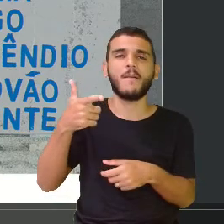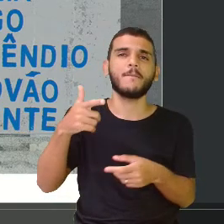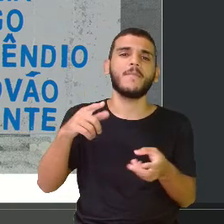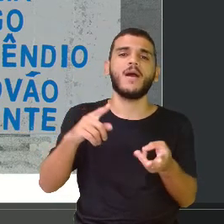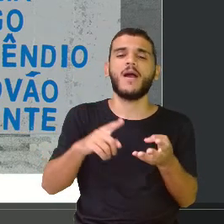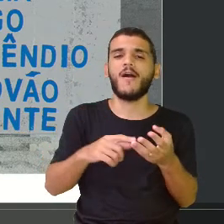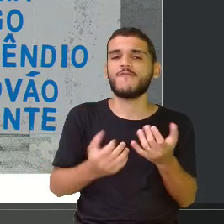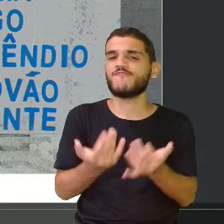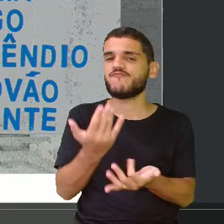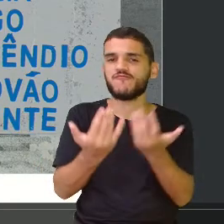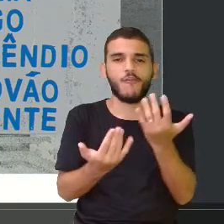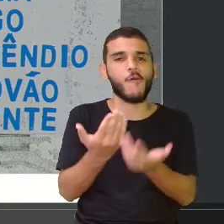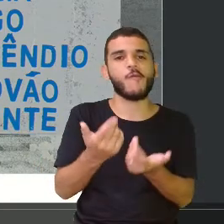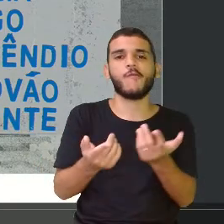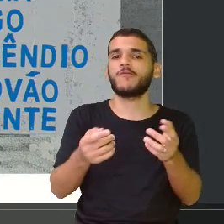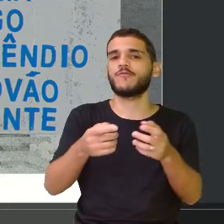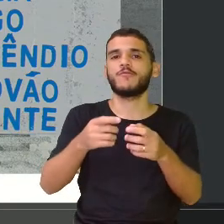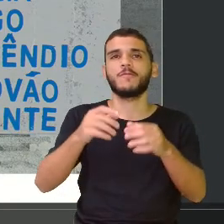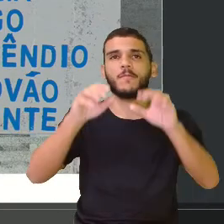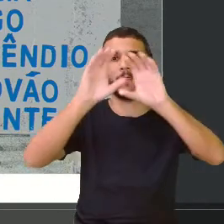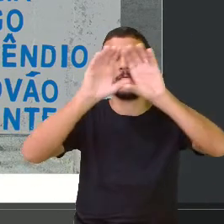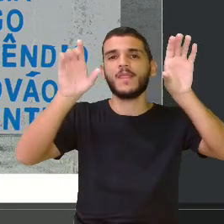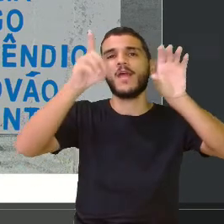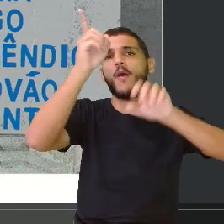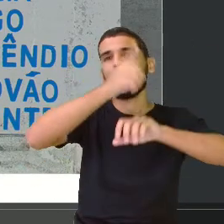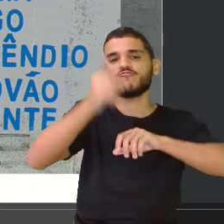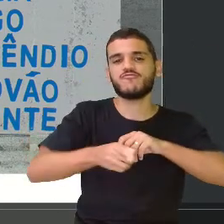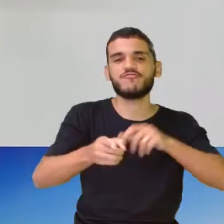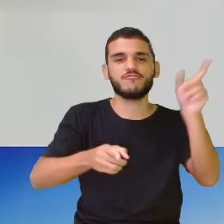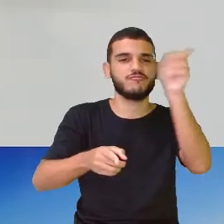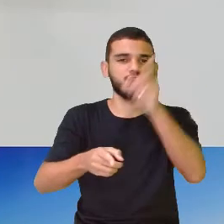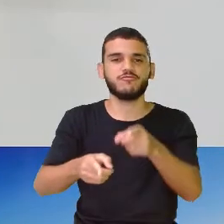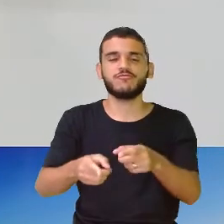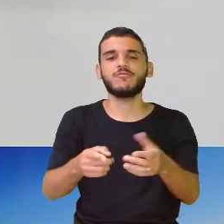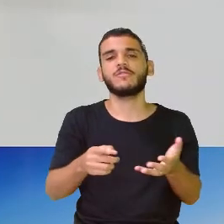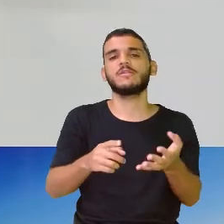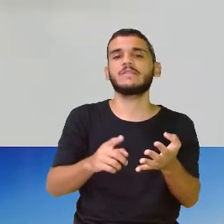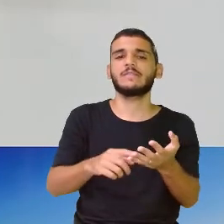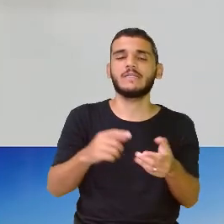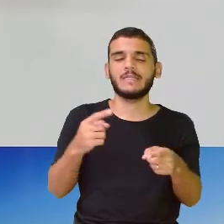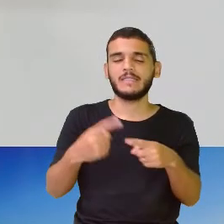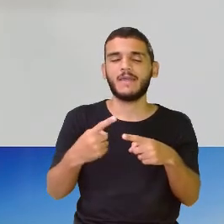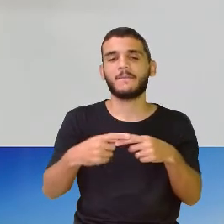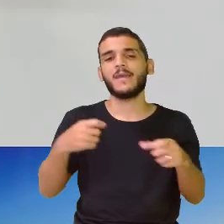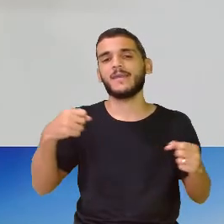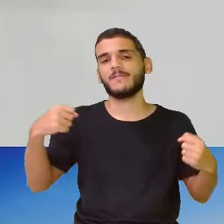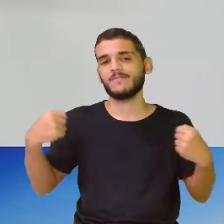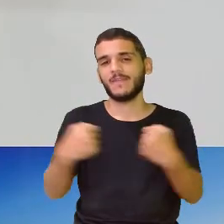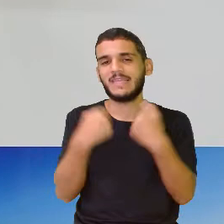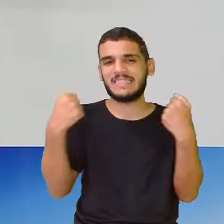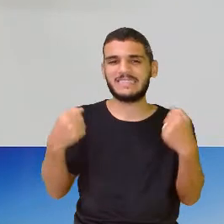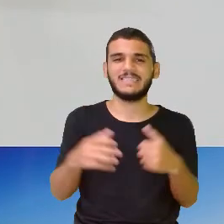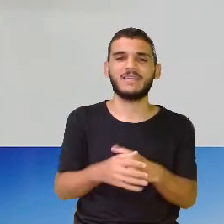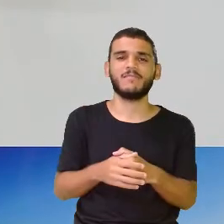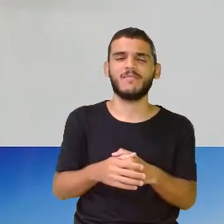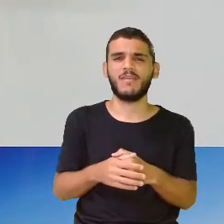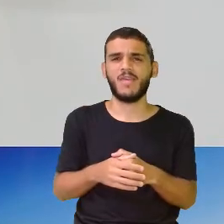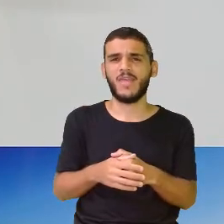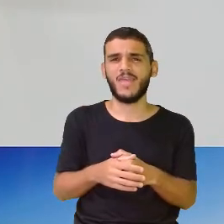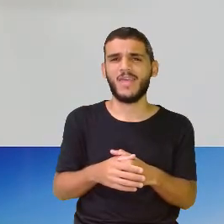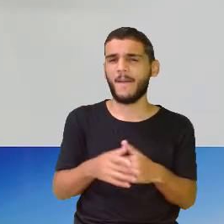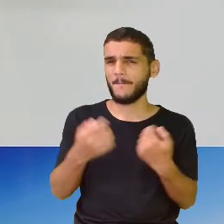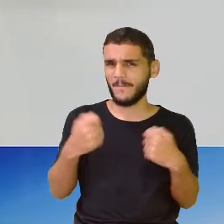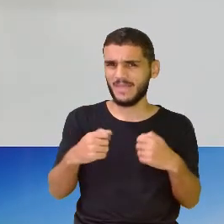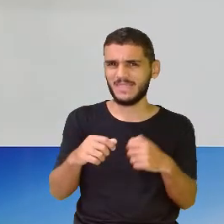incêndio, trovão e acidente. Essas palavras dão medo sim, né? Apesar de que eu tiraria prova, não é para ter medo